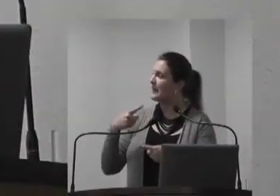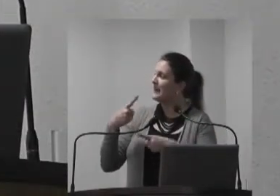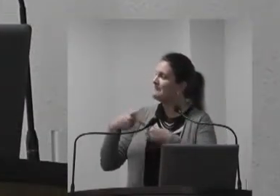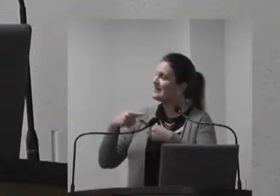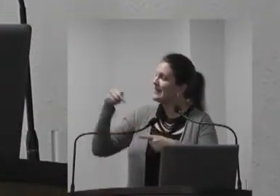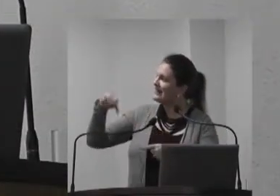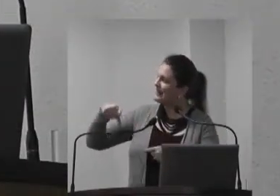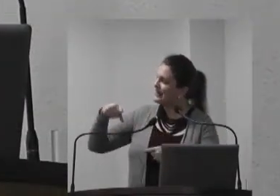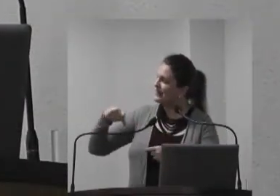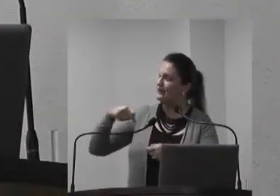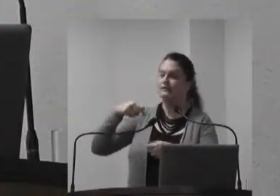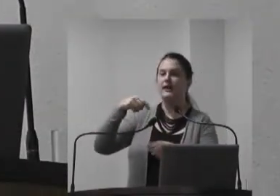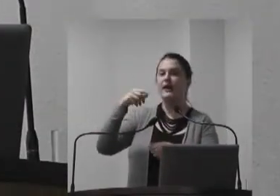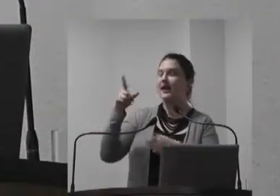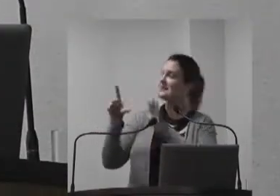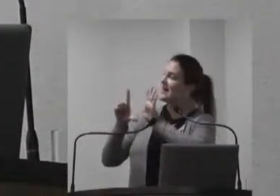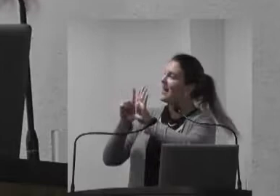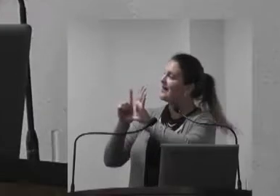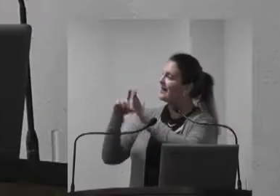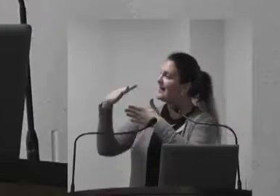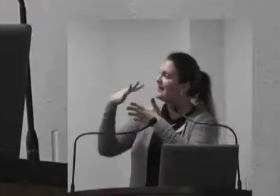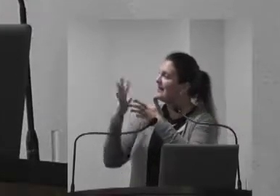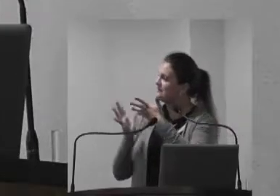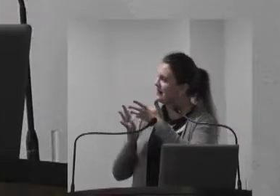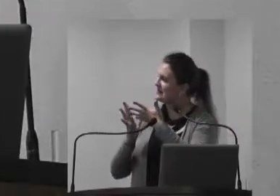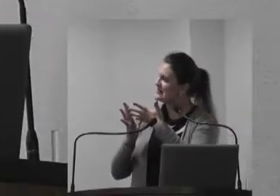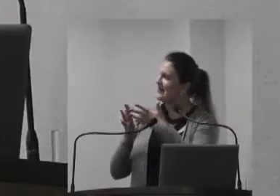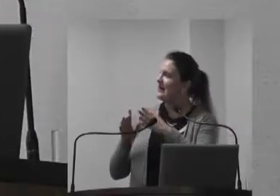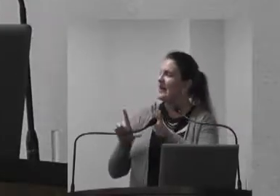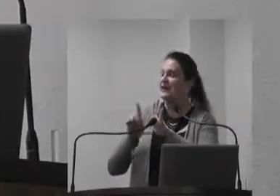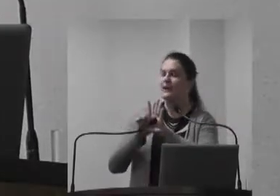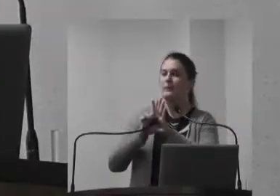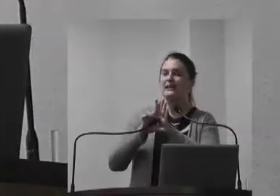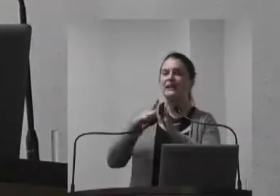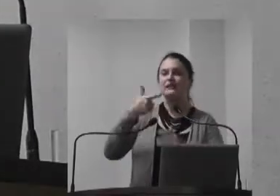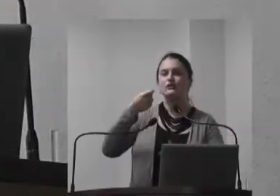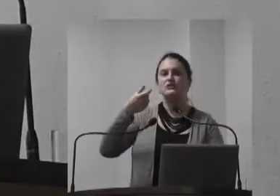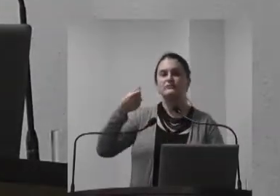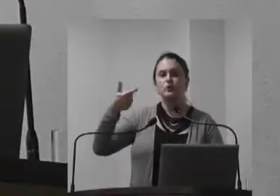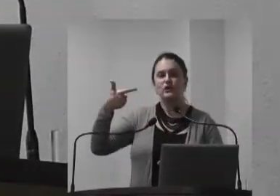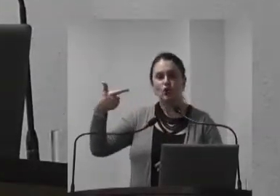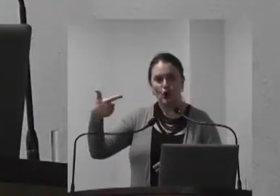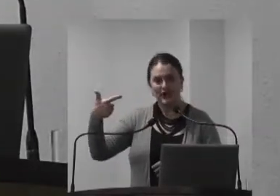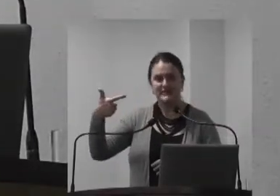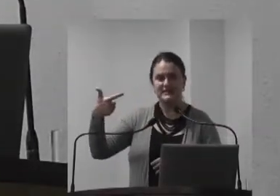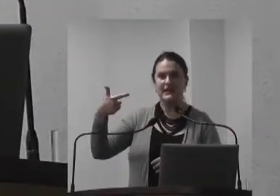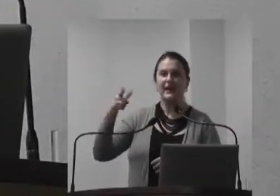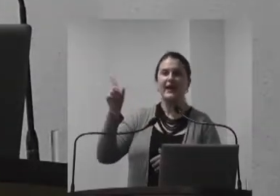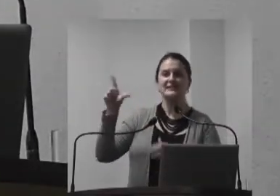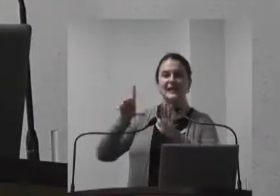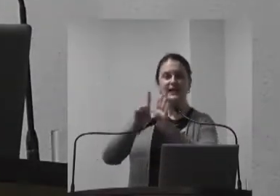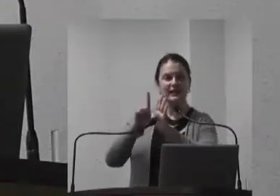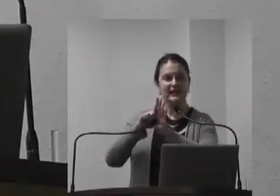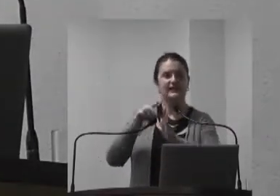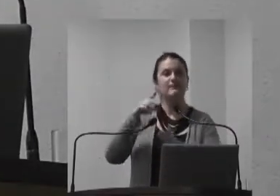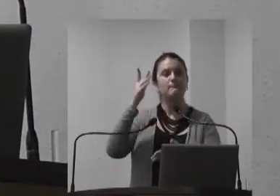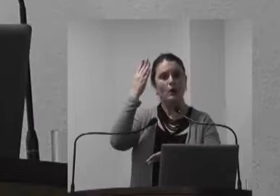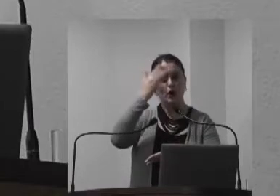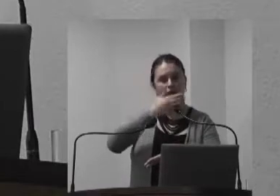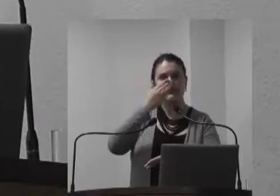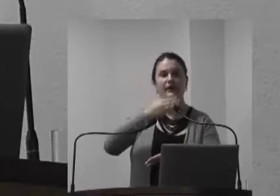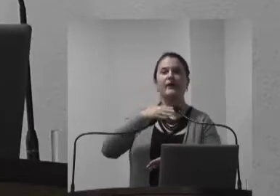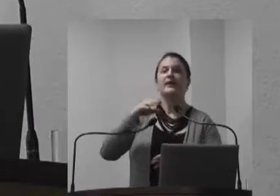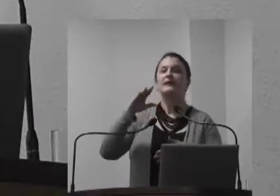mundial, né? Mas aqui, né, essa é a lei da Libras, ela é uma lei de 2002, essa é a lei